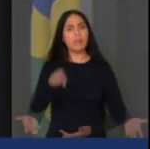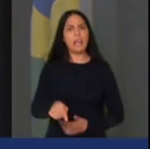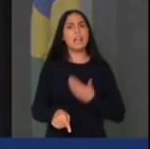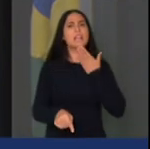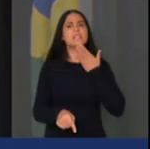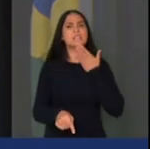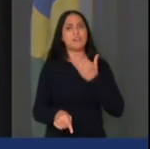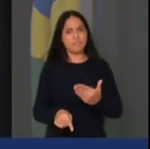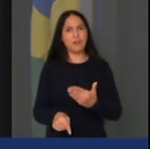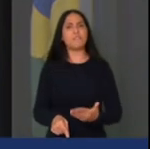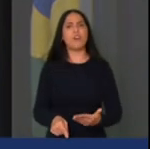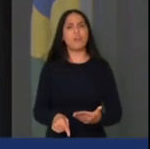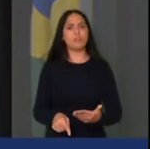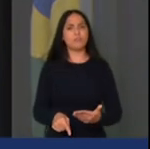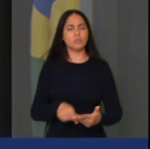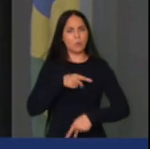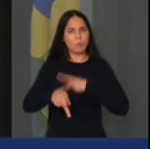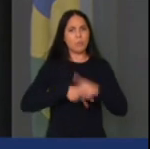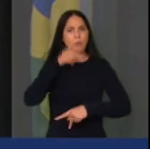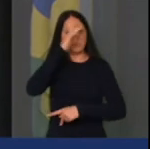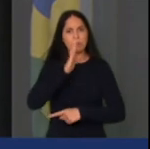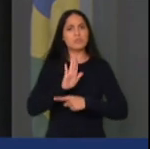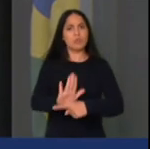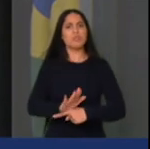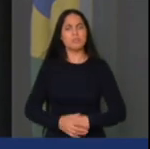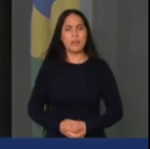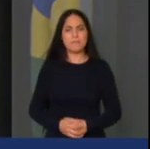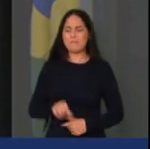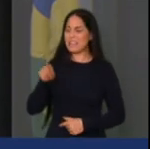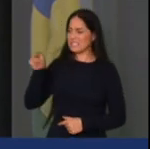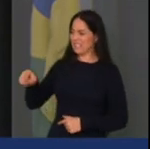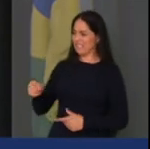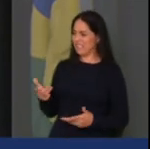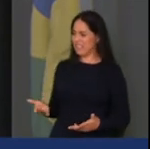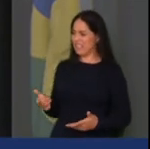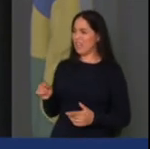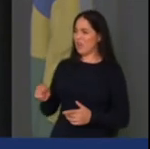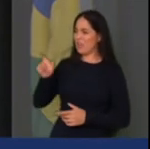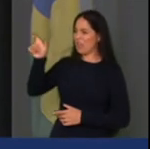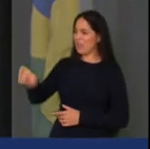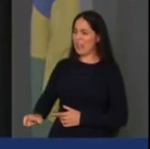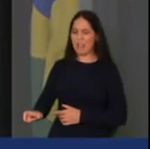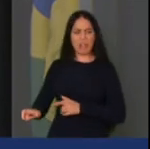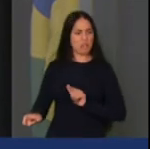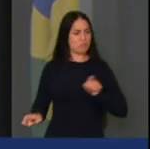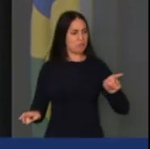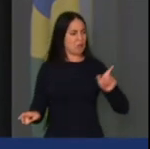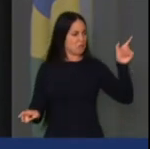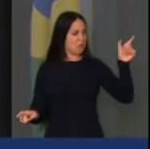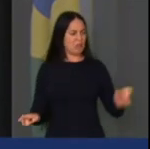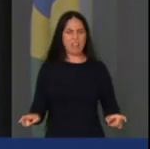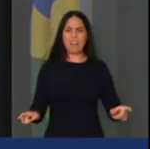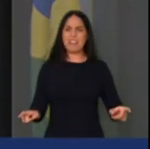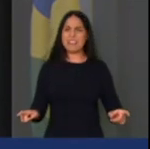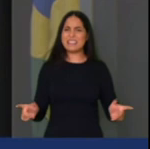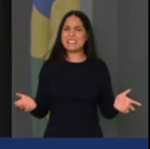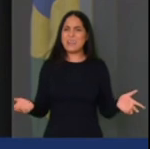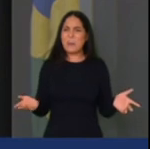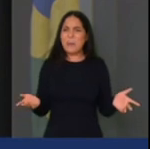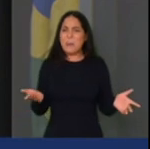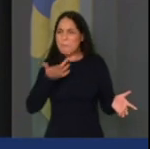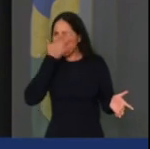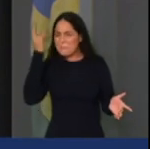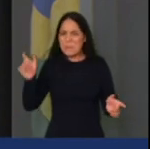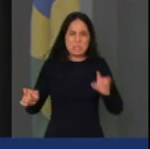empregos está ao lado do povo brasileiro e quanto do outro nós temos cidadãos que ao contrário